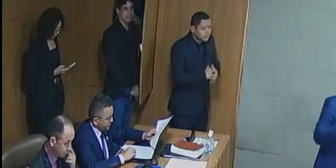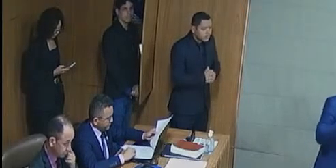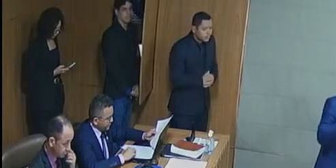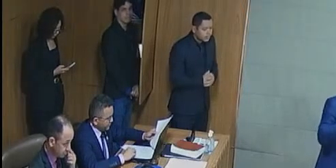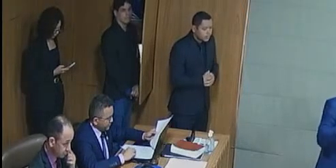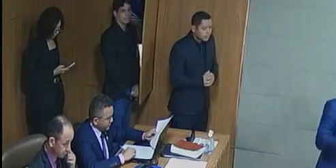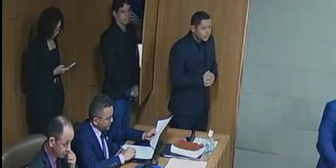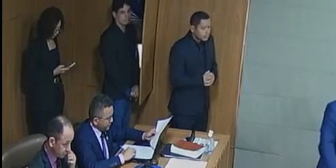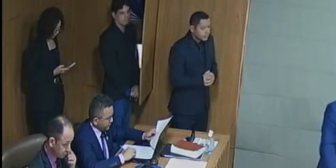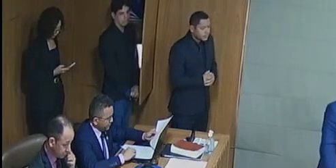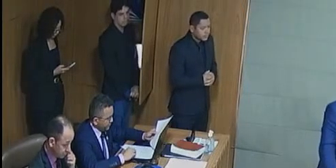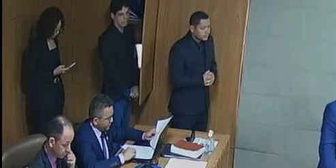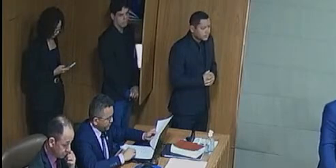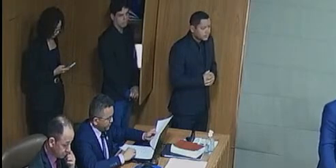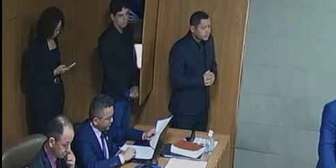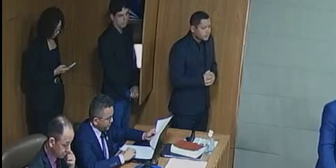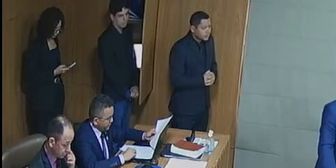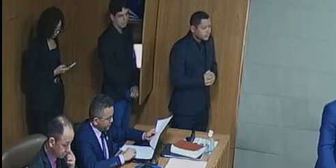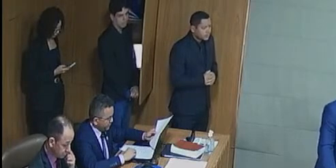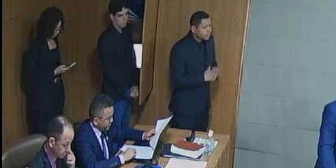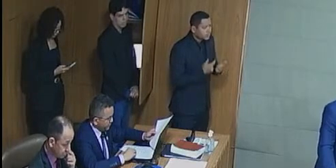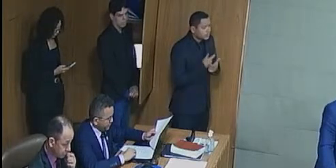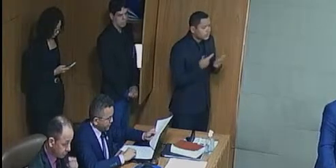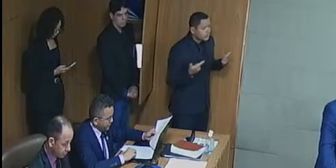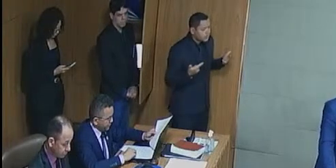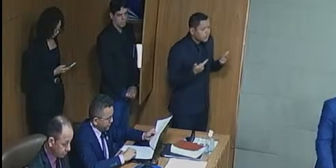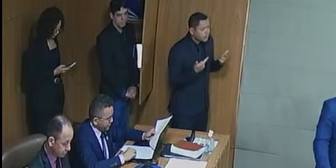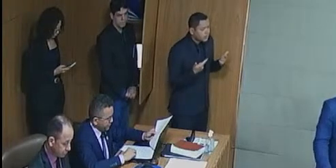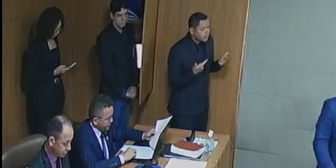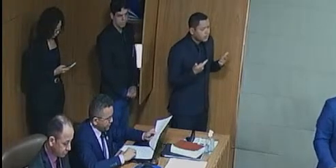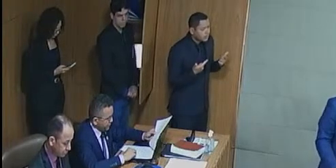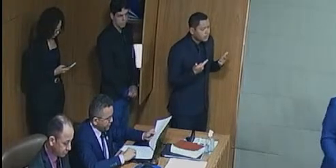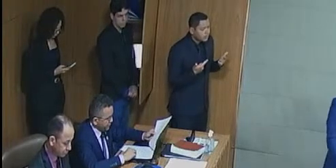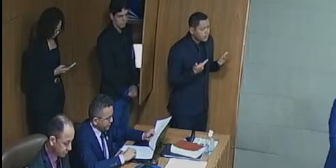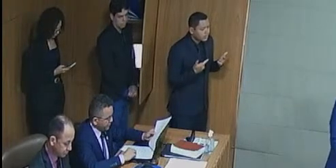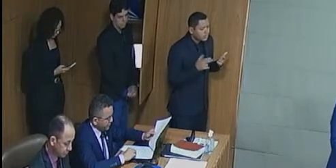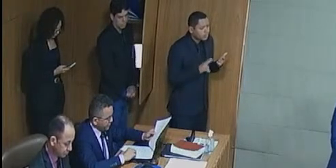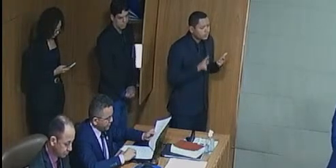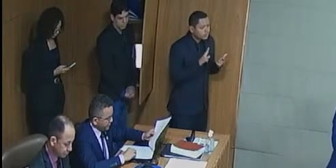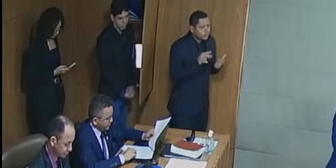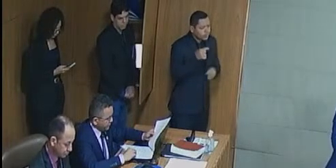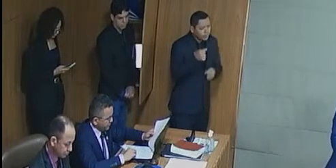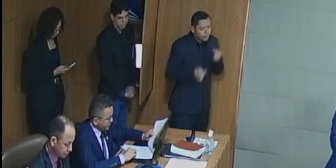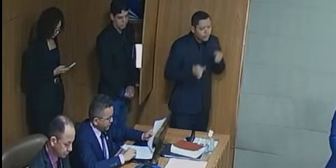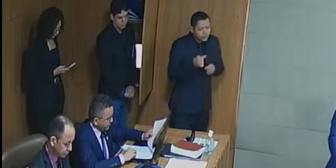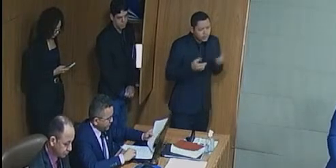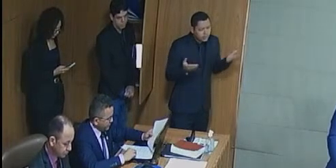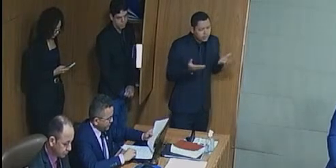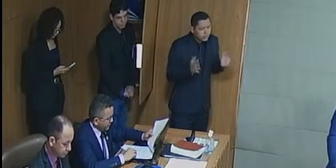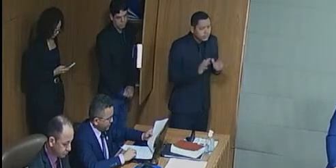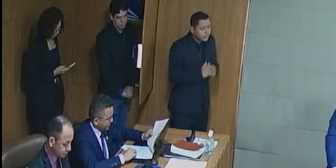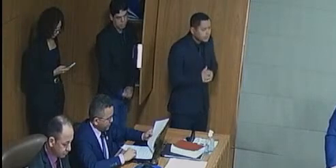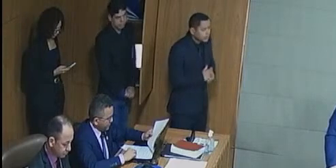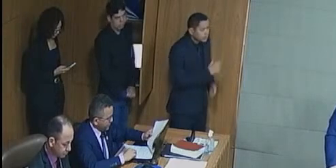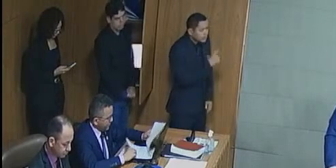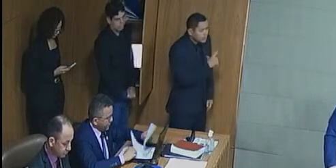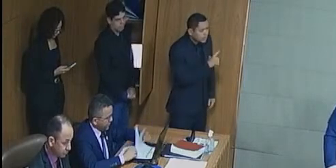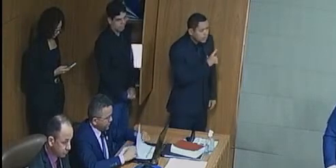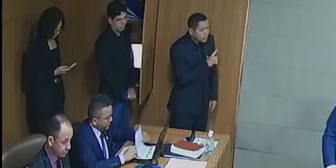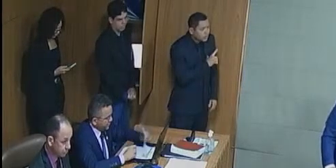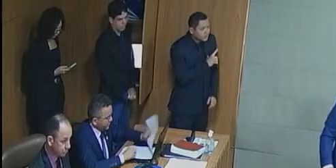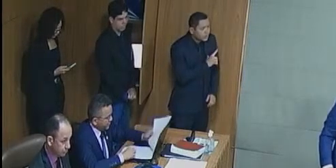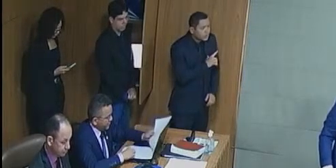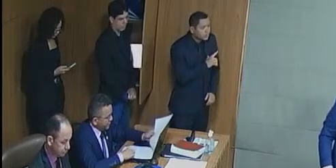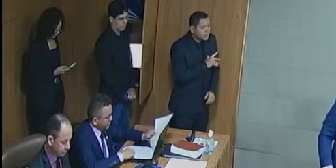menção política alguma até este debate Em momento oportuno após